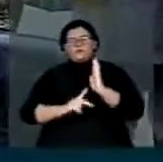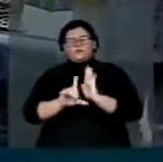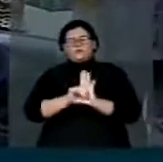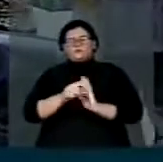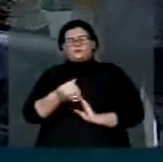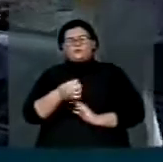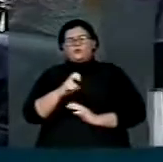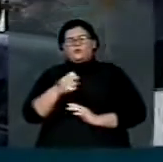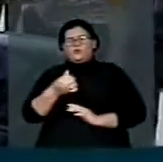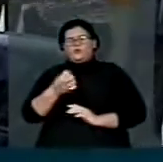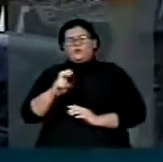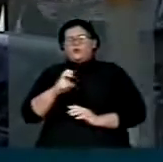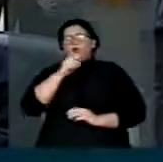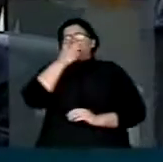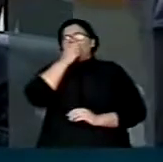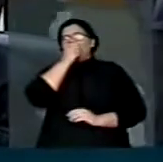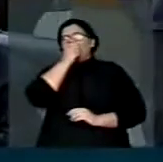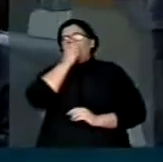6565, que